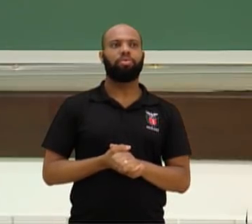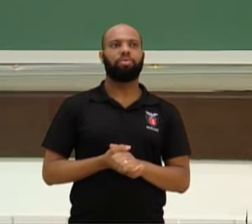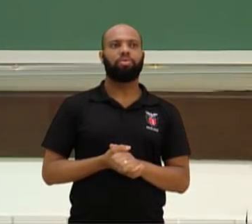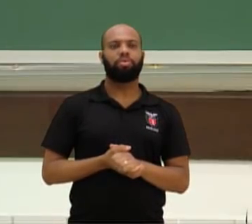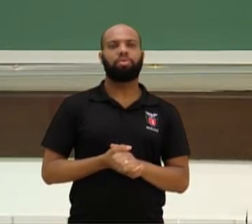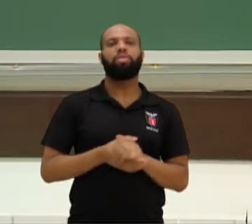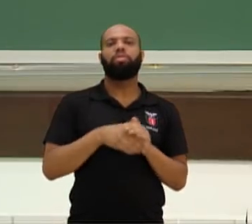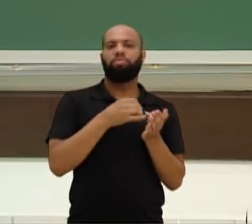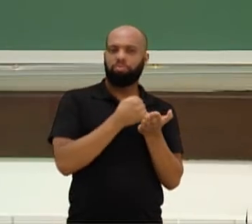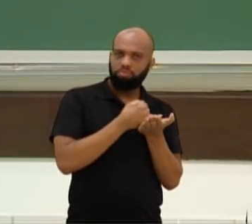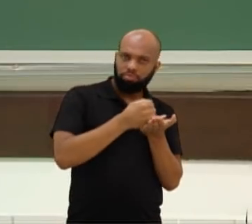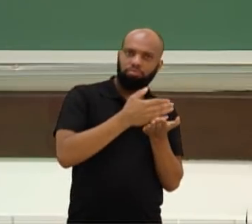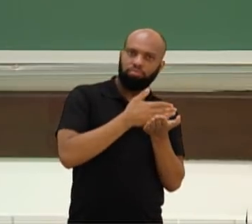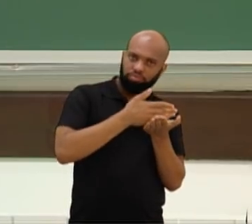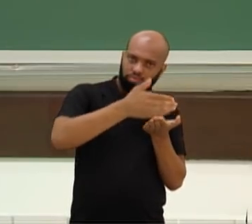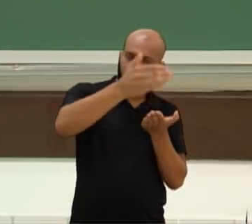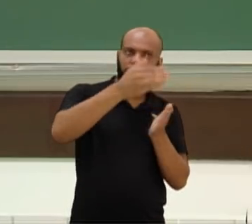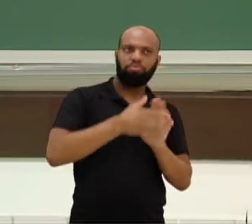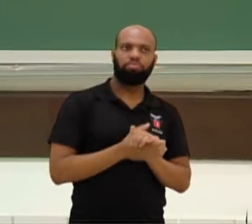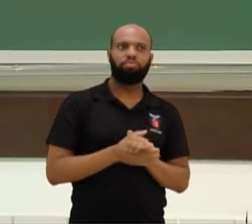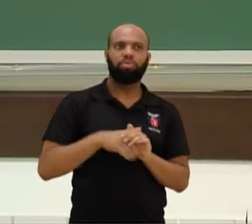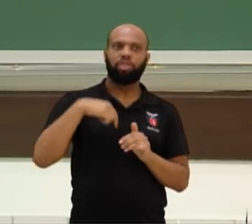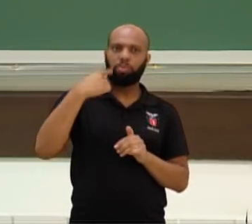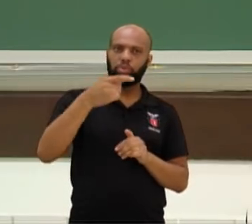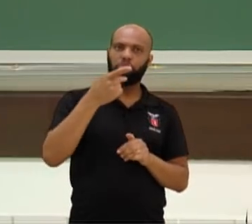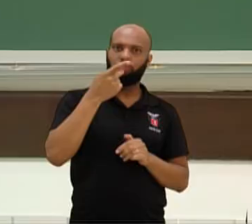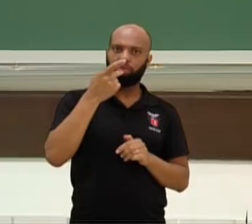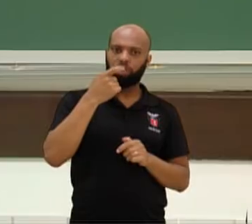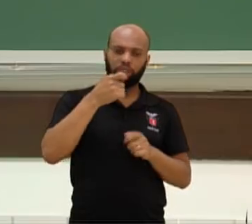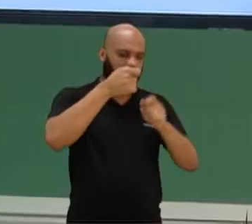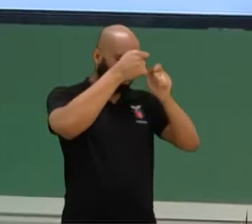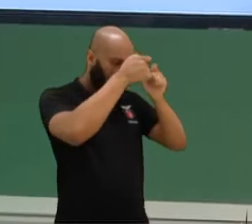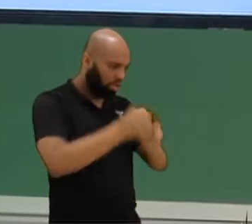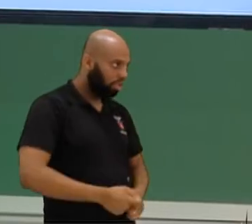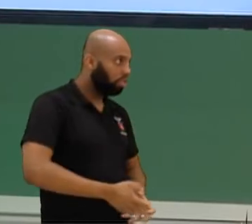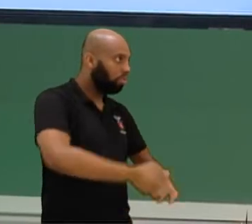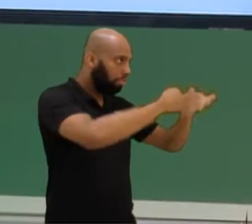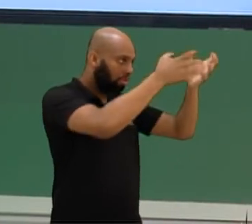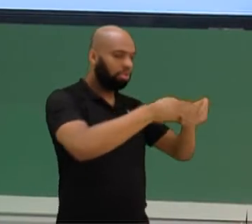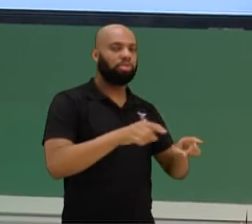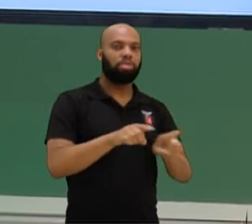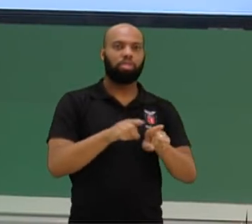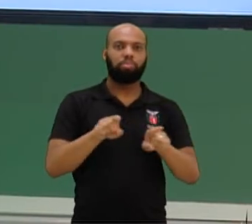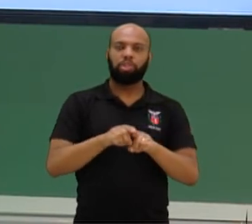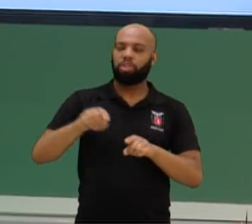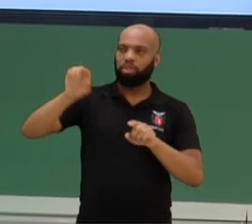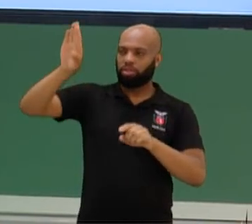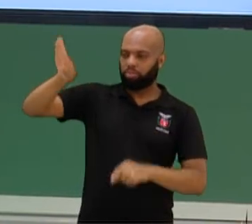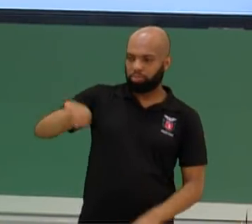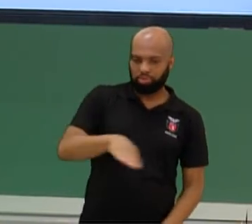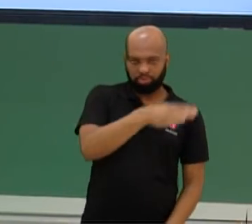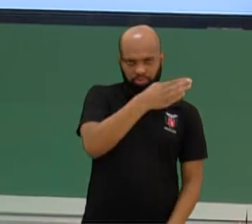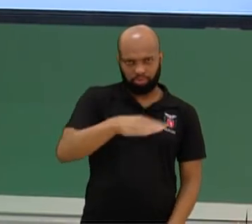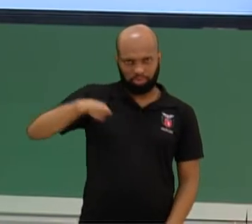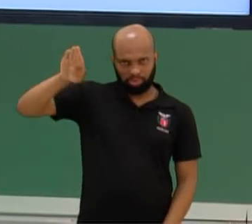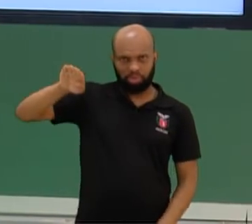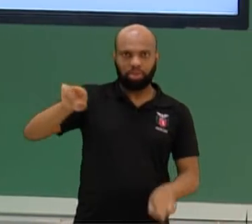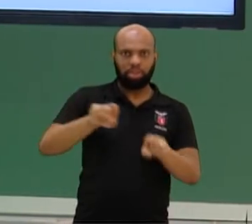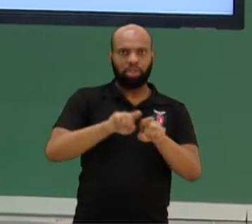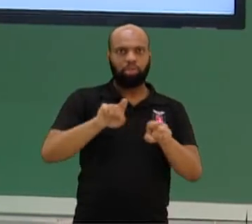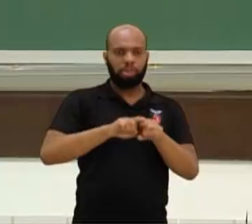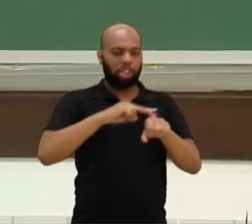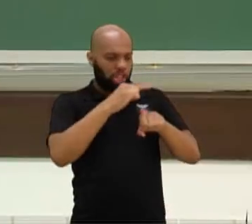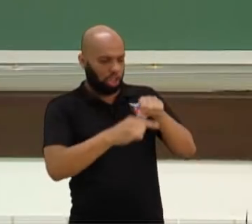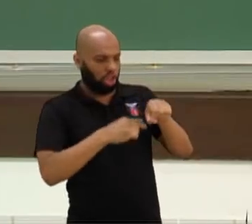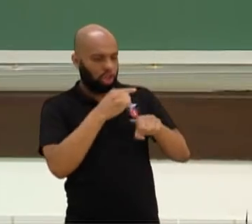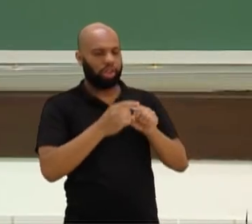Vamos fazer uma pequena introdução, falar um pouquinho sobre a alavanca, o plano inclinado e as rodas. O que